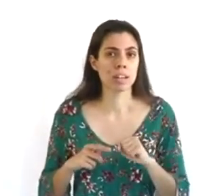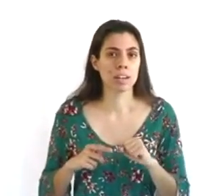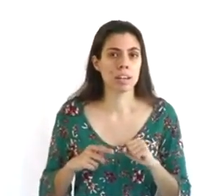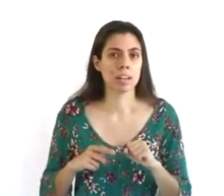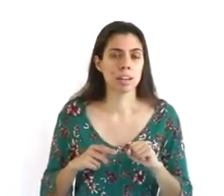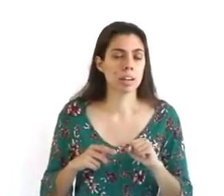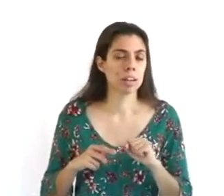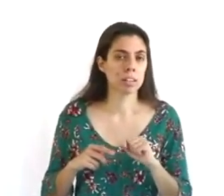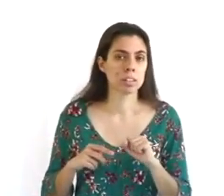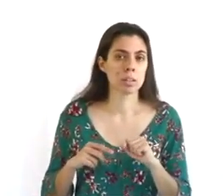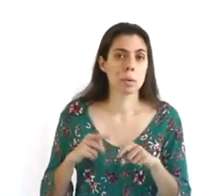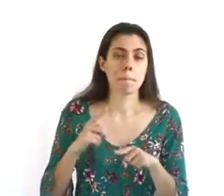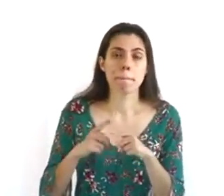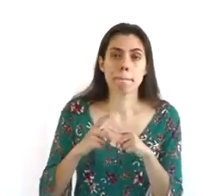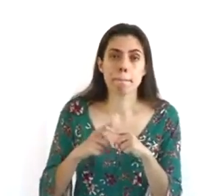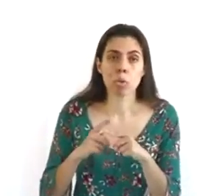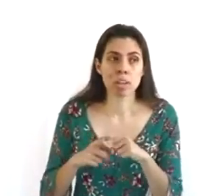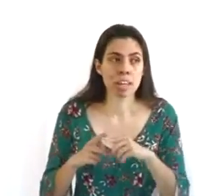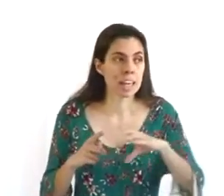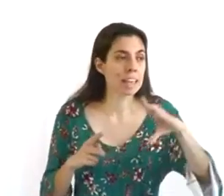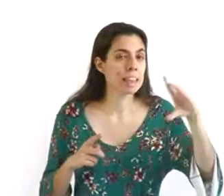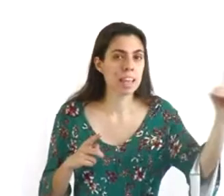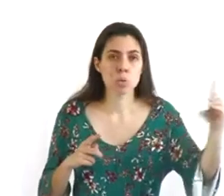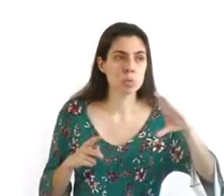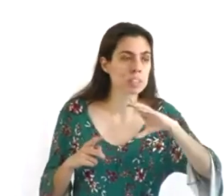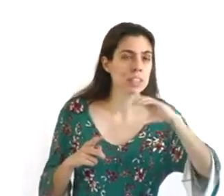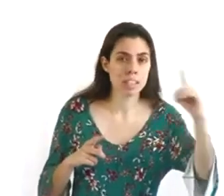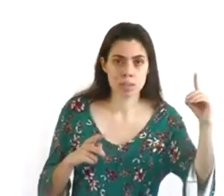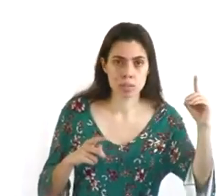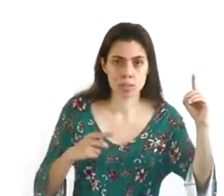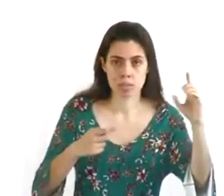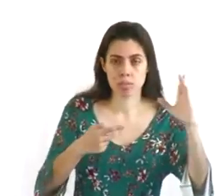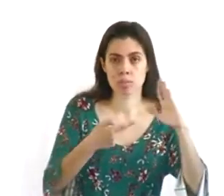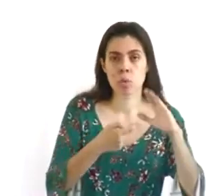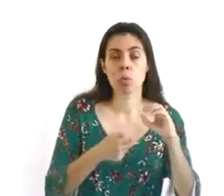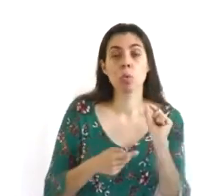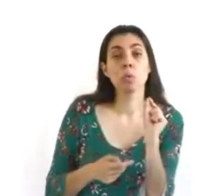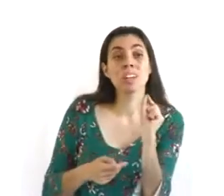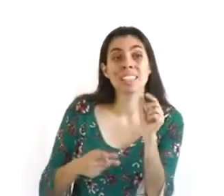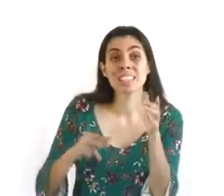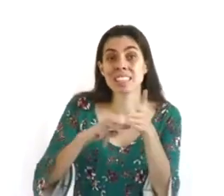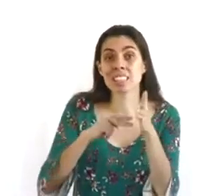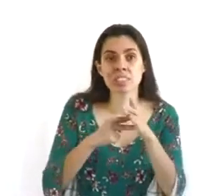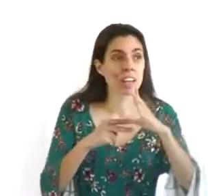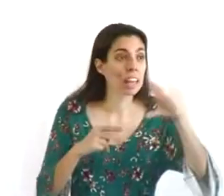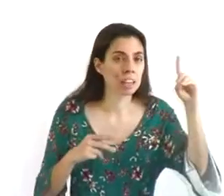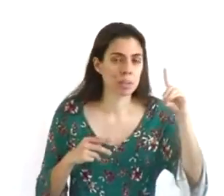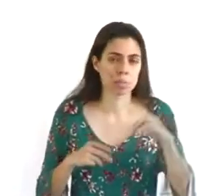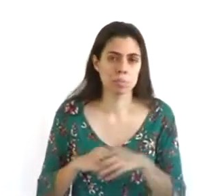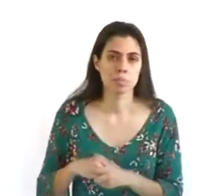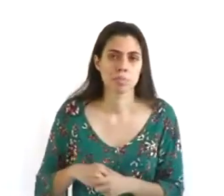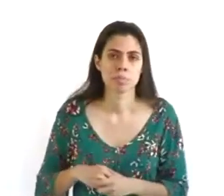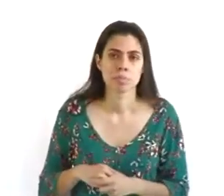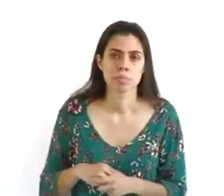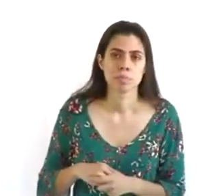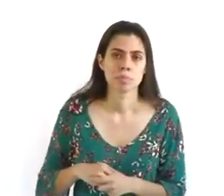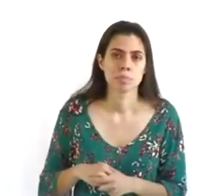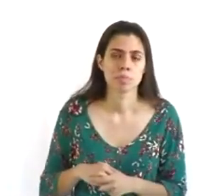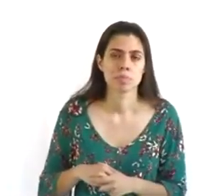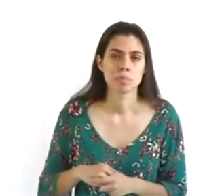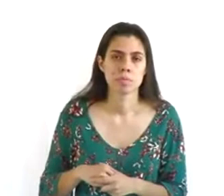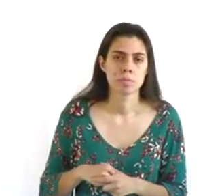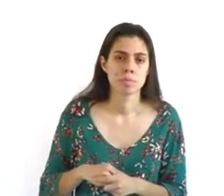graças ao Senhor porque Ele é Deus. E aqui nós temos alguns motivos. Verso 1: rendei graças ao Senhor porque